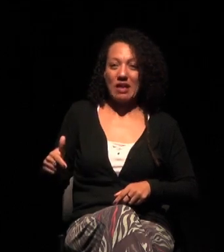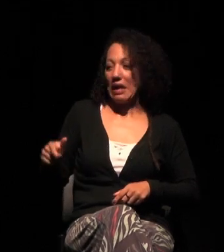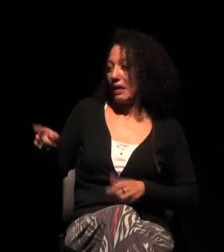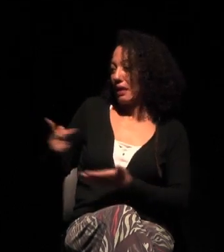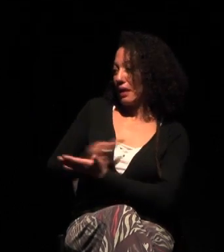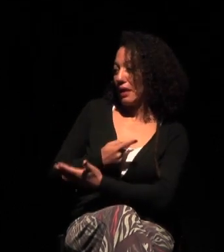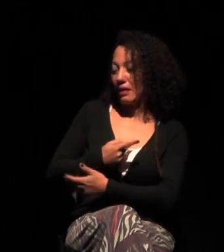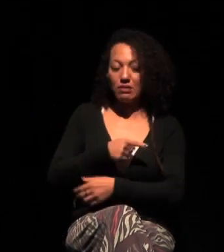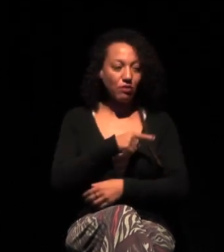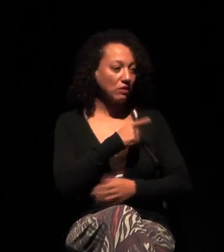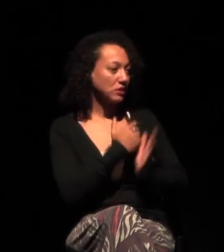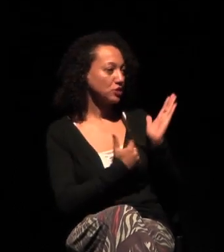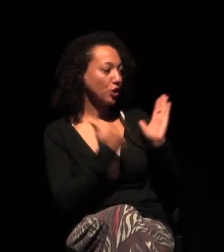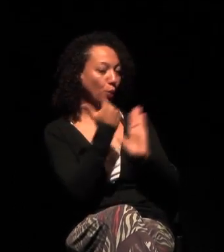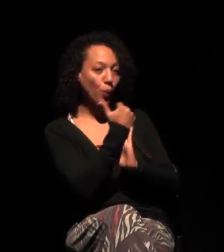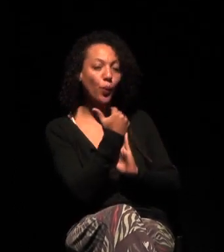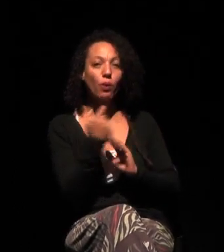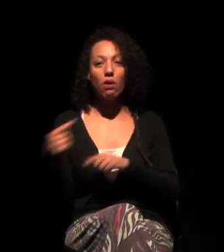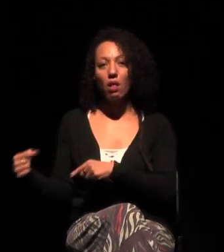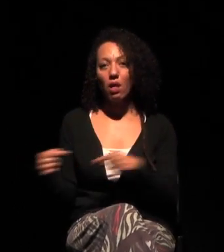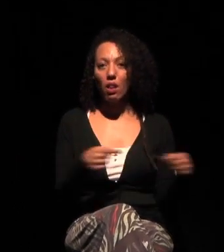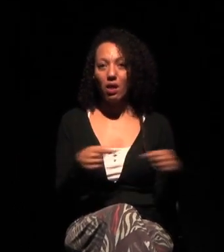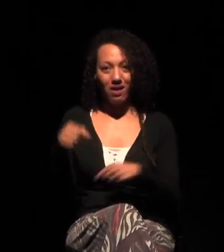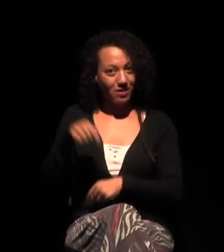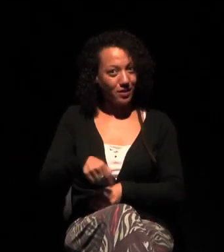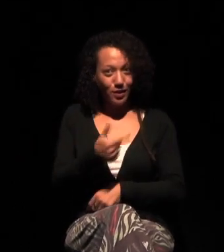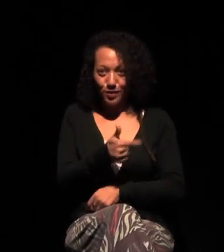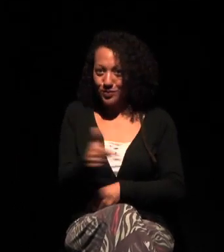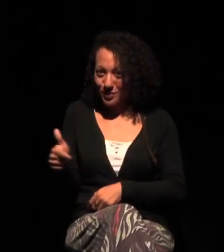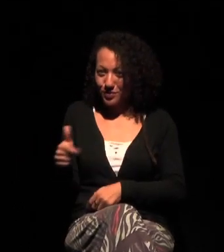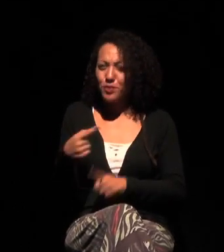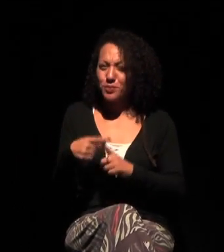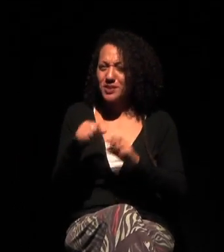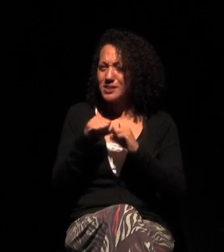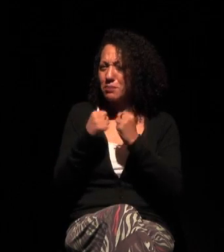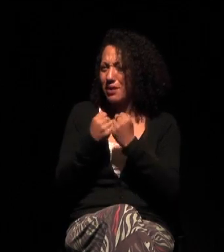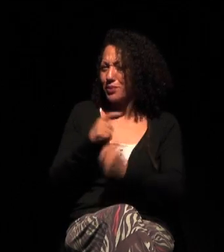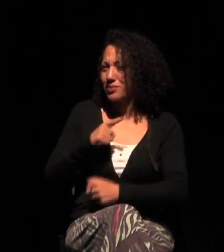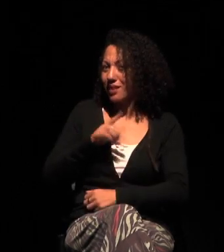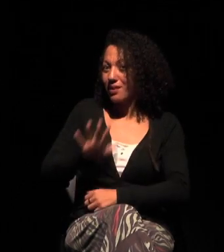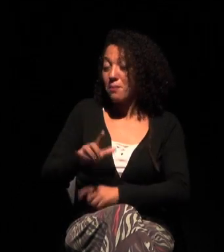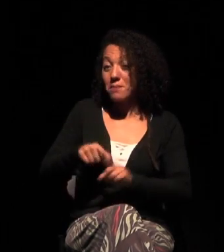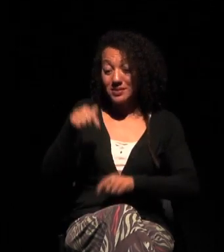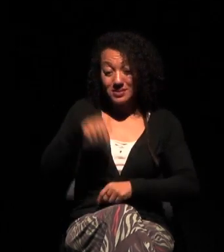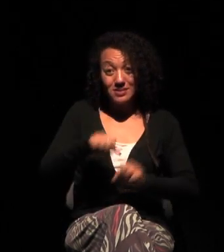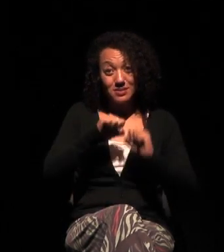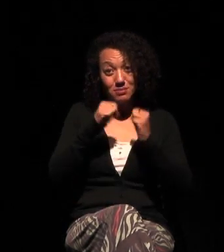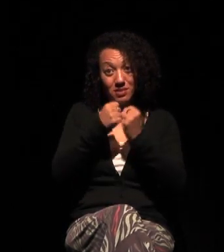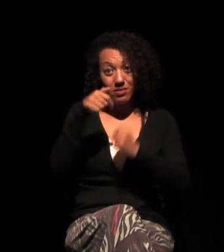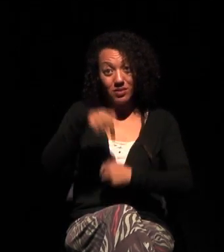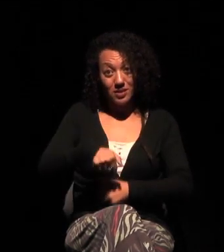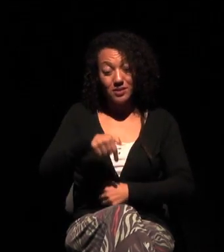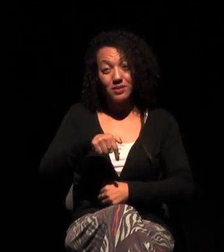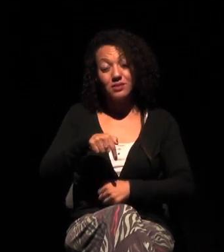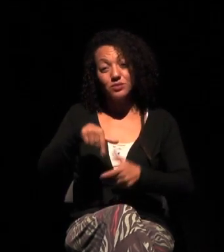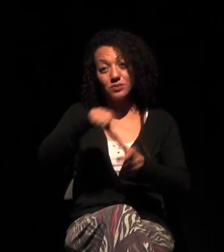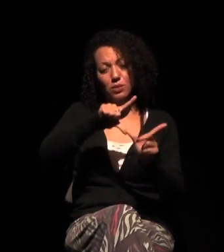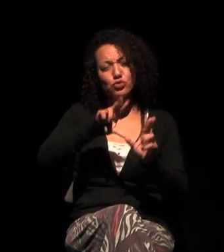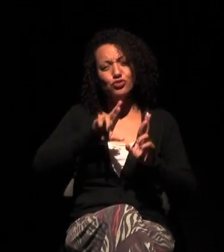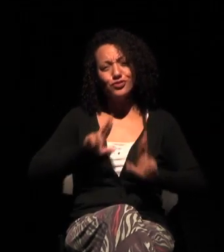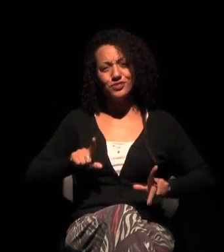exagerando muito você está sendo muito terminal geralmente o seminário se faz este foi um pouco diferente mas nós